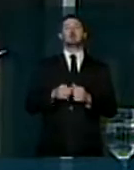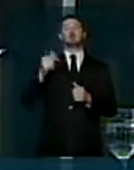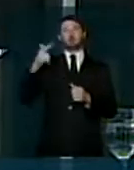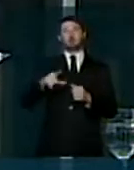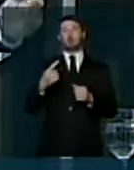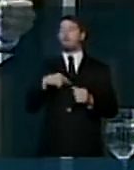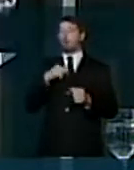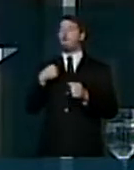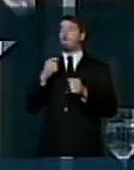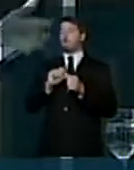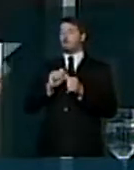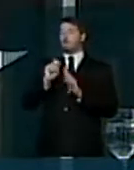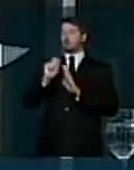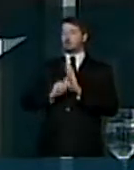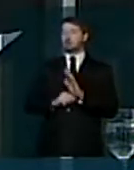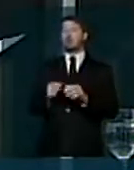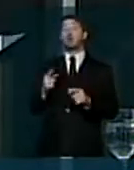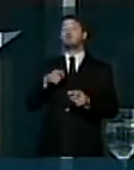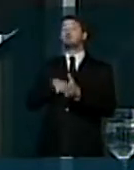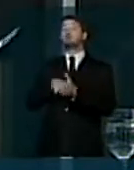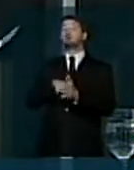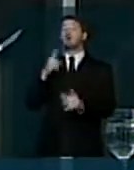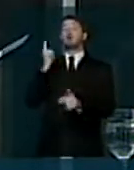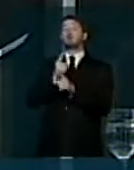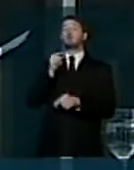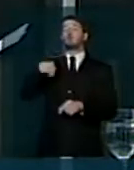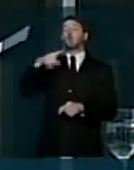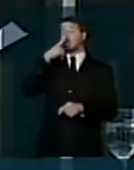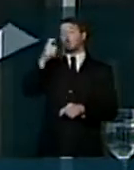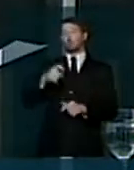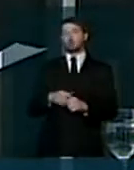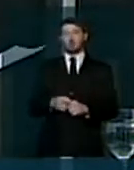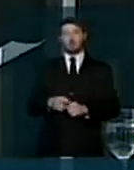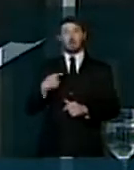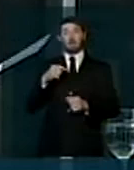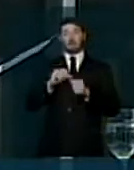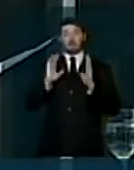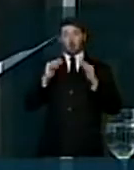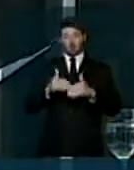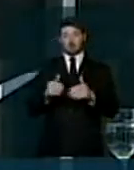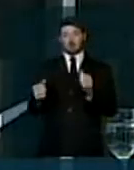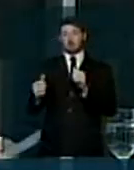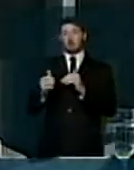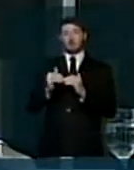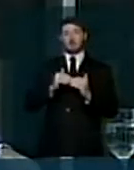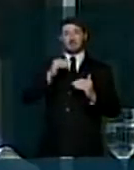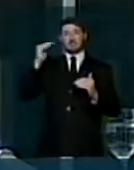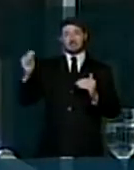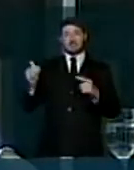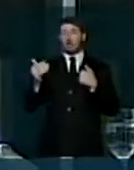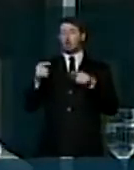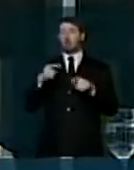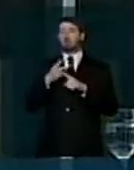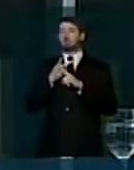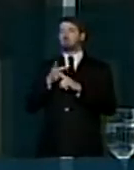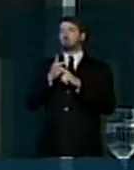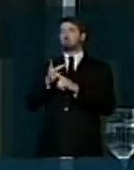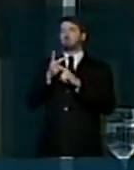relator que relatei o lixo hospitalar, e como relator da comissão externa, nós